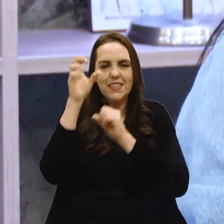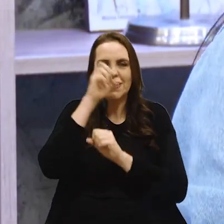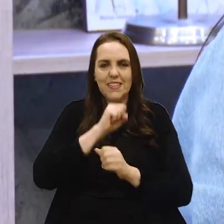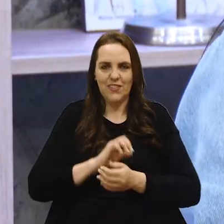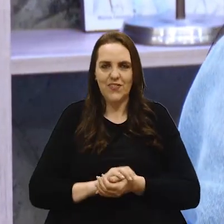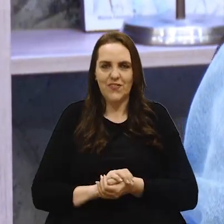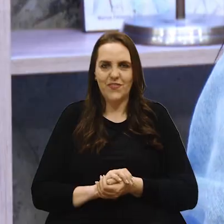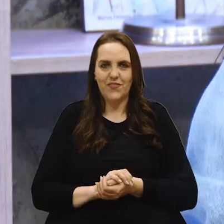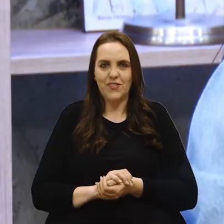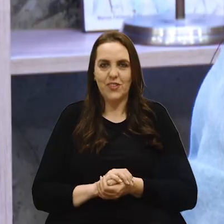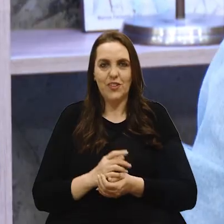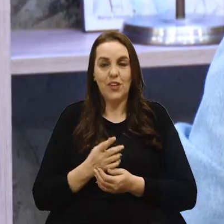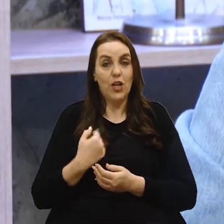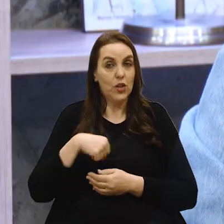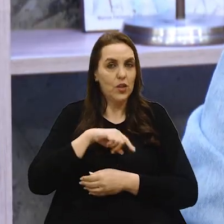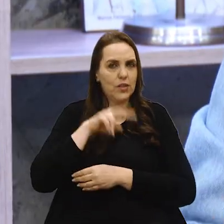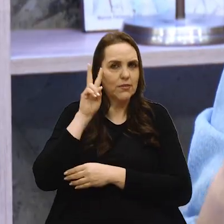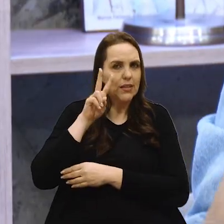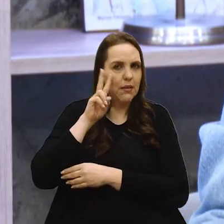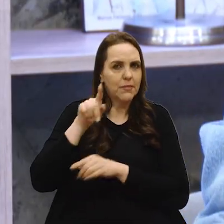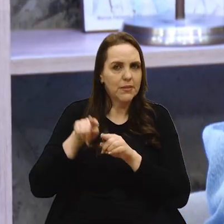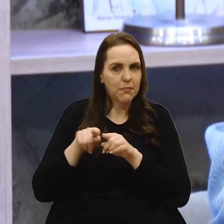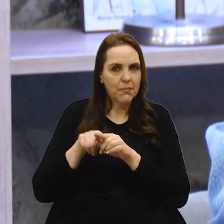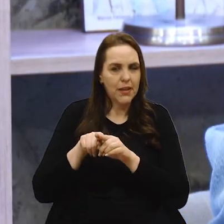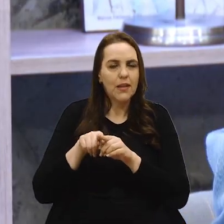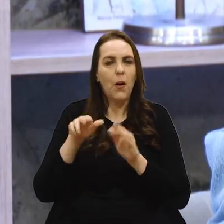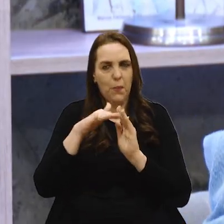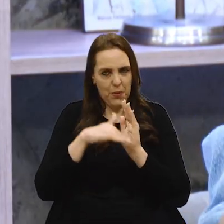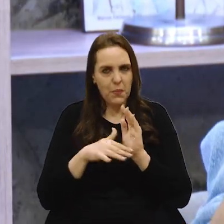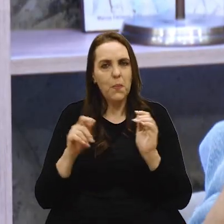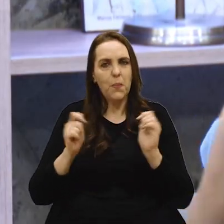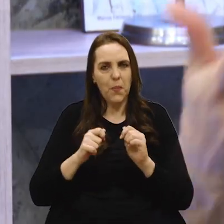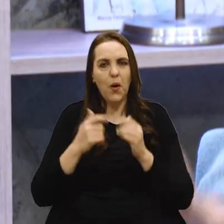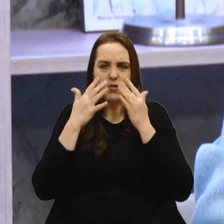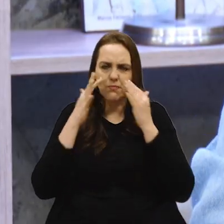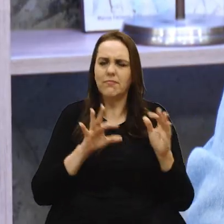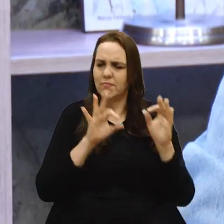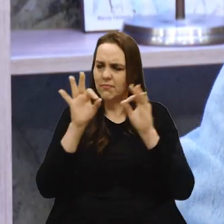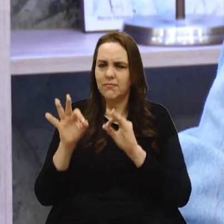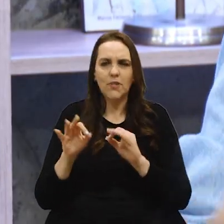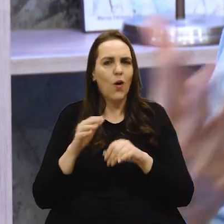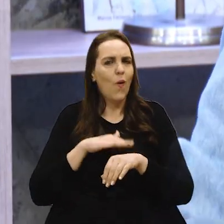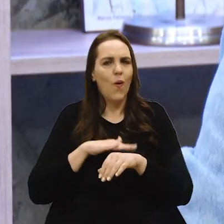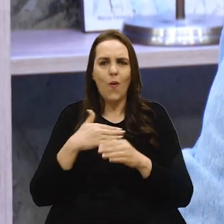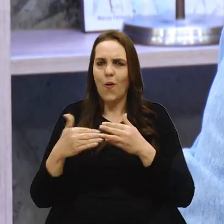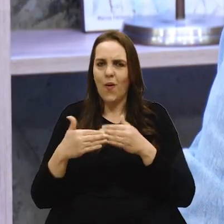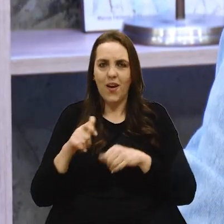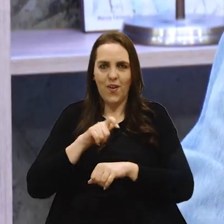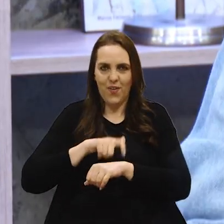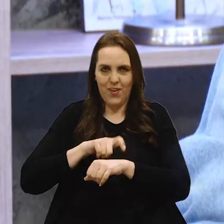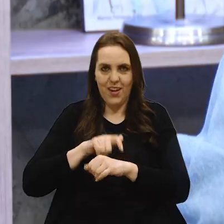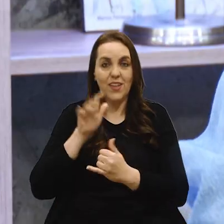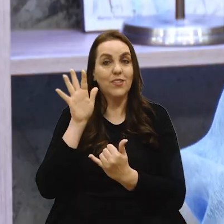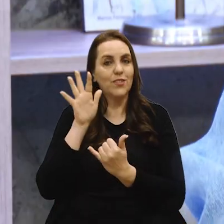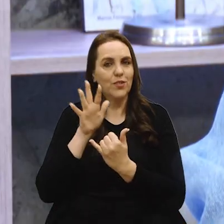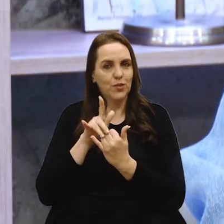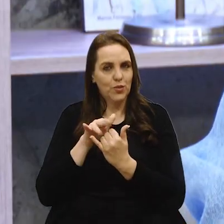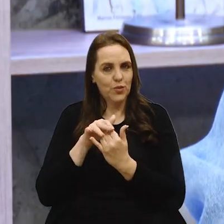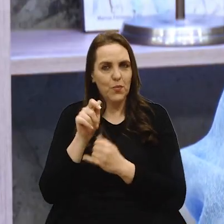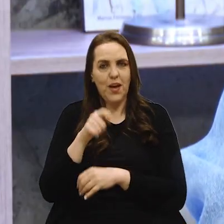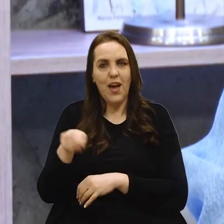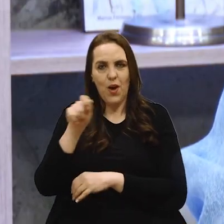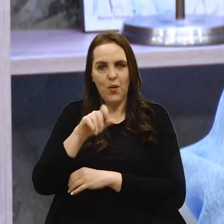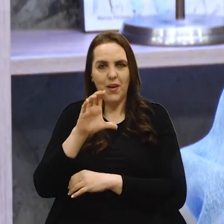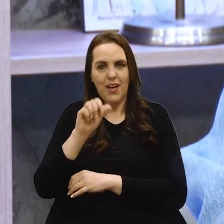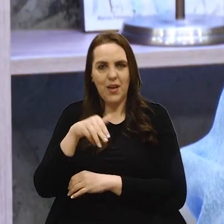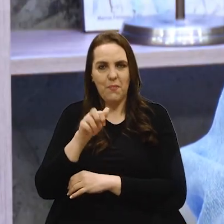também aprendeu. A gente relembra que esse programa você pode reassistir ele em qualquer horário no canal do